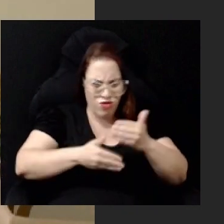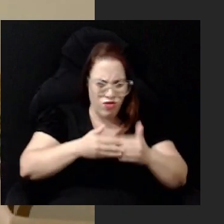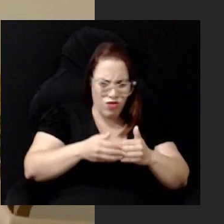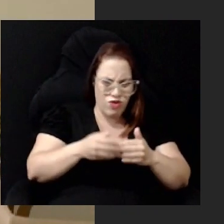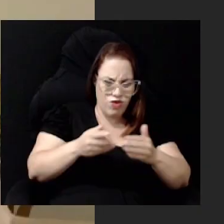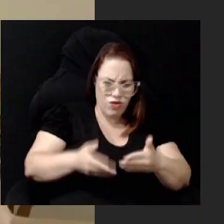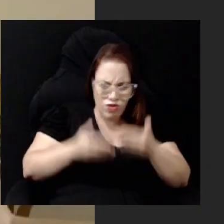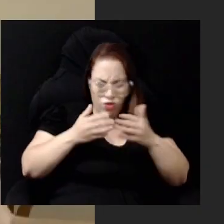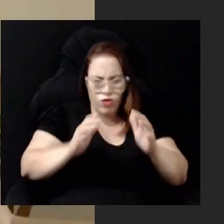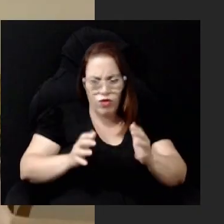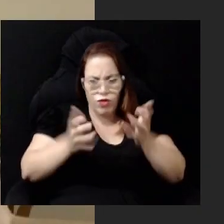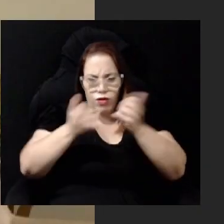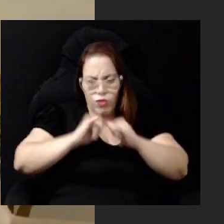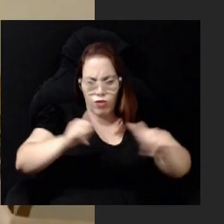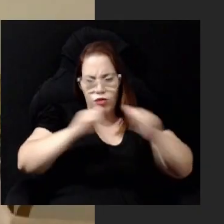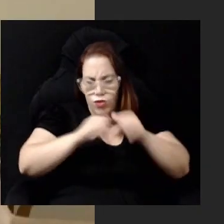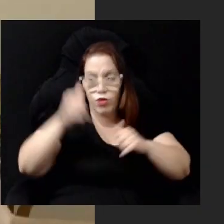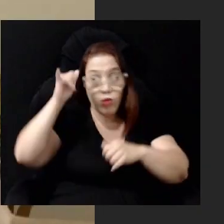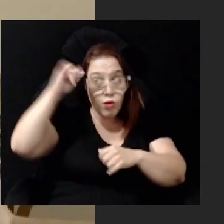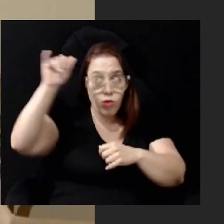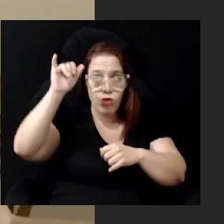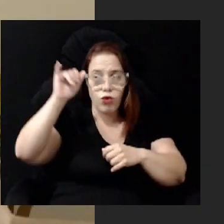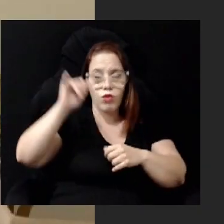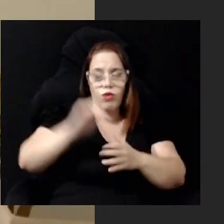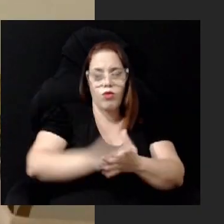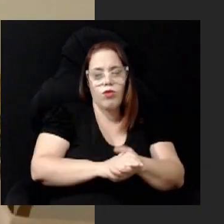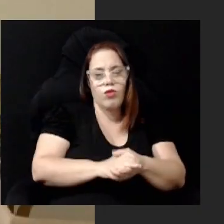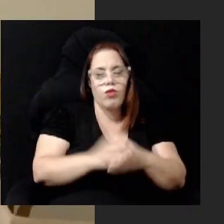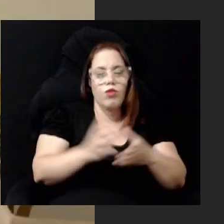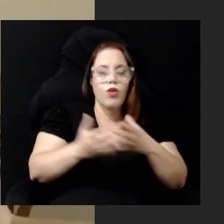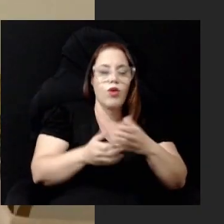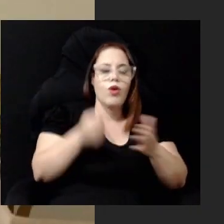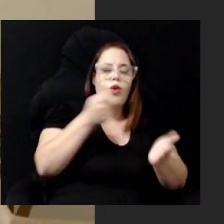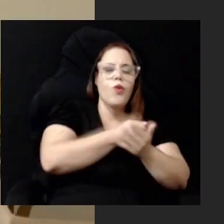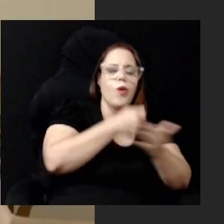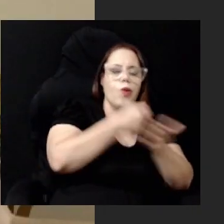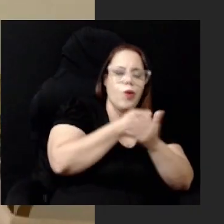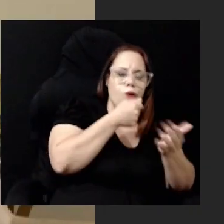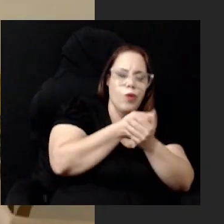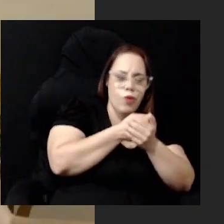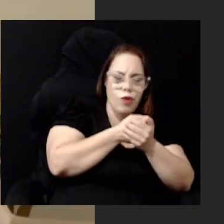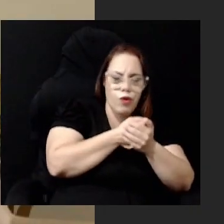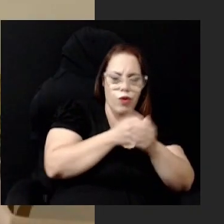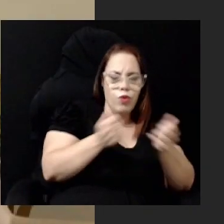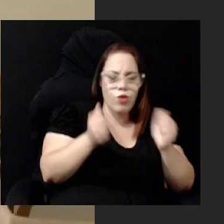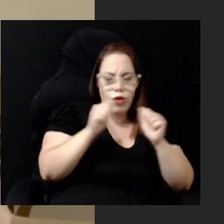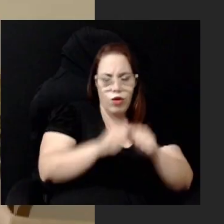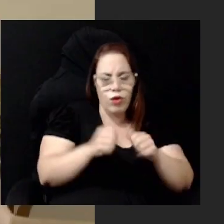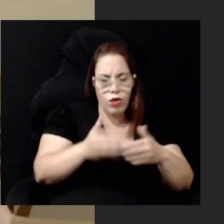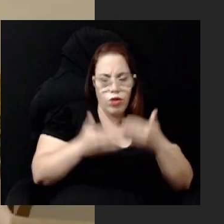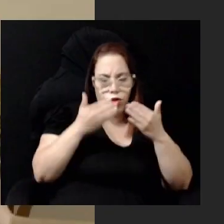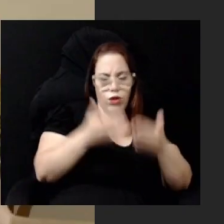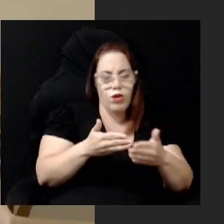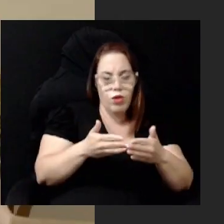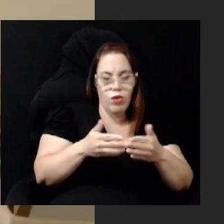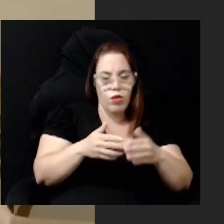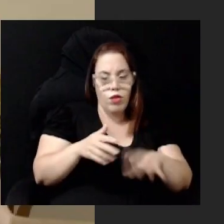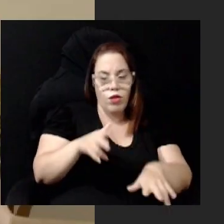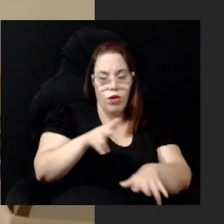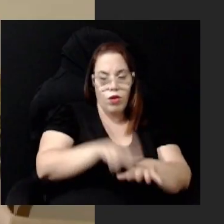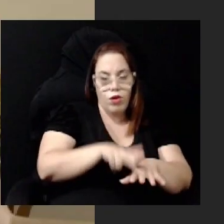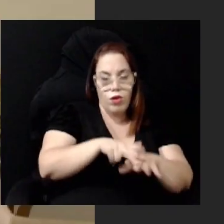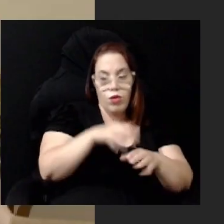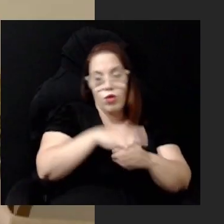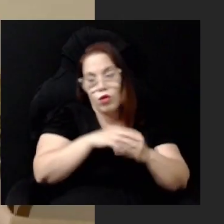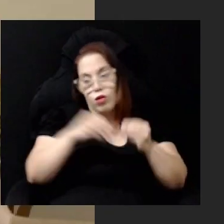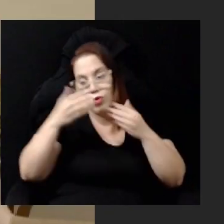permitir campanhas de prevenção, mas é onde a gente é mais efetivo na possibilidade de permitir que esses pacientes se curem. Então,